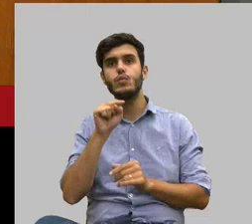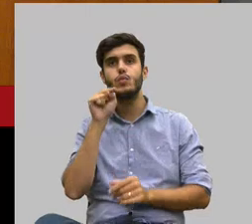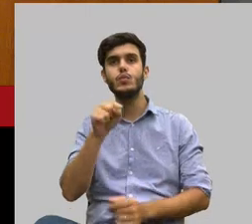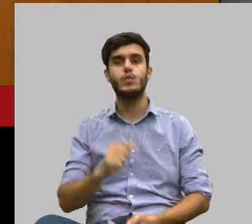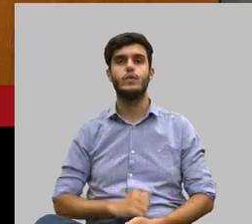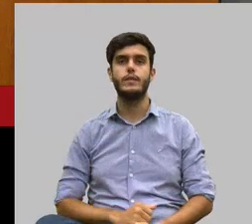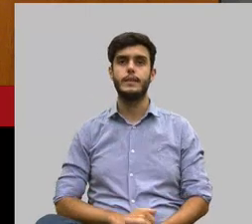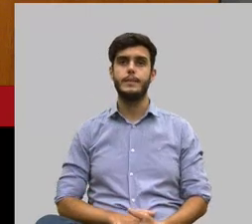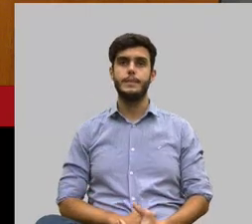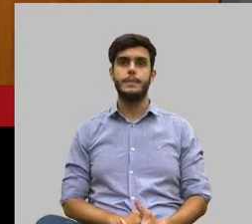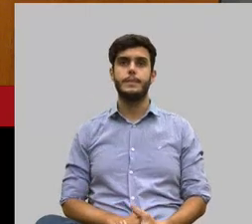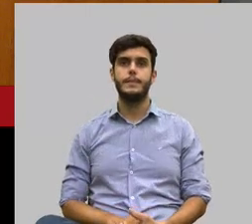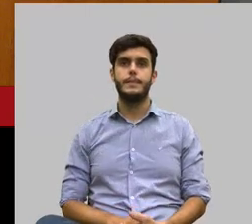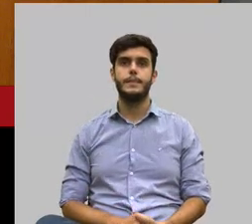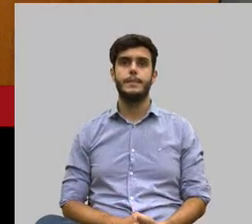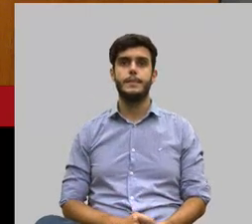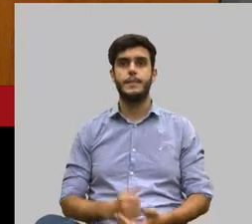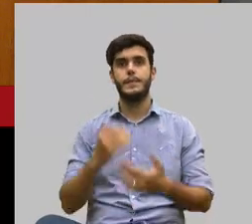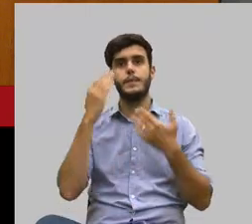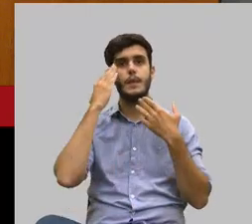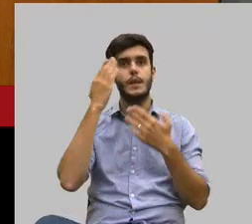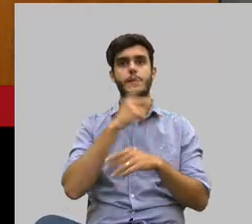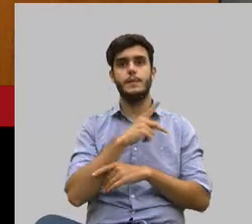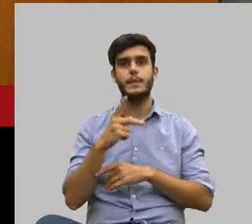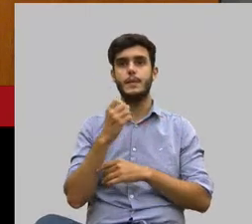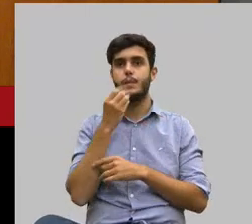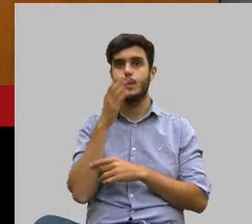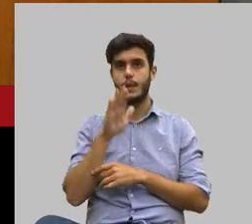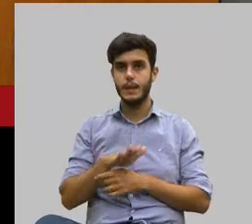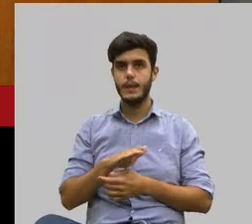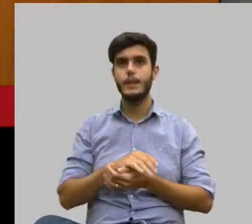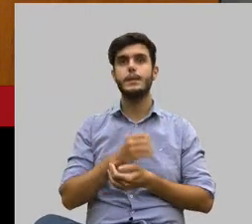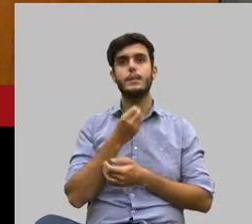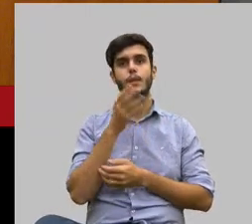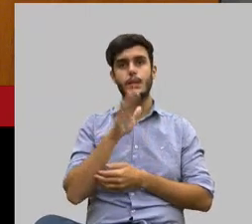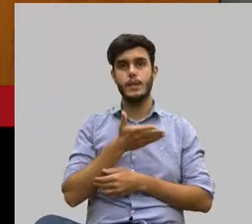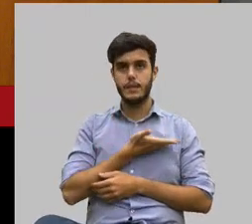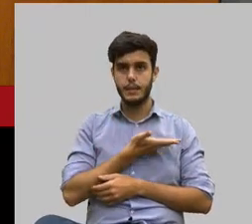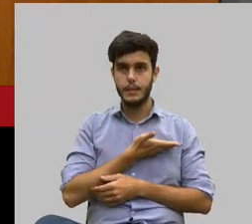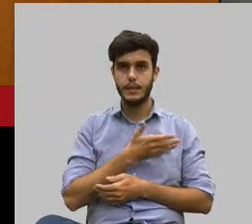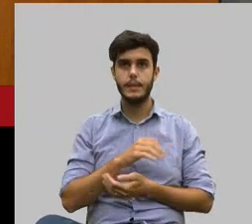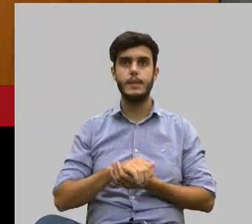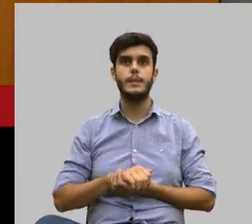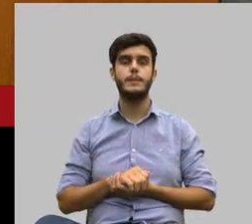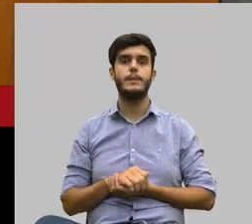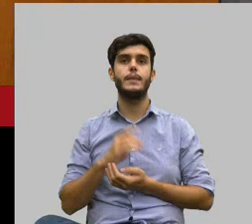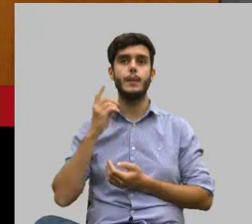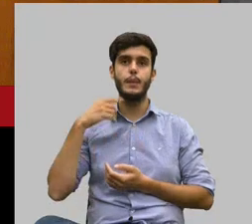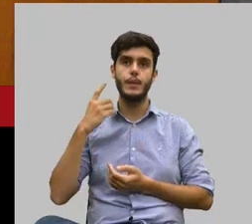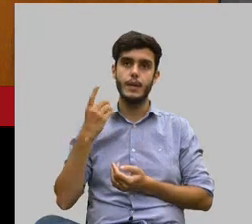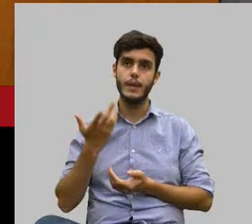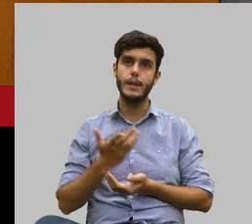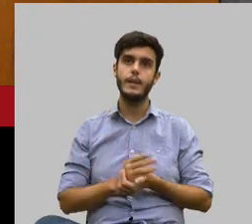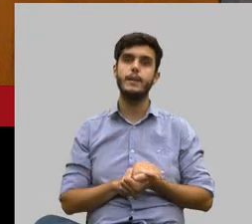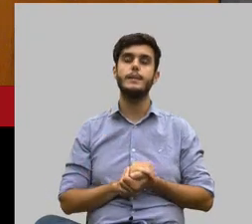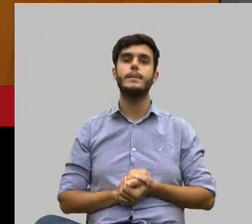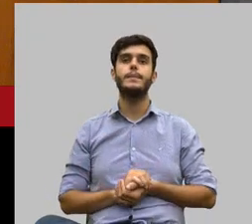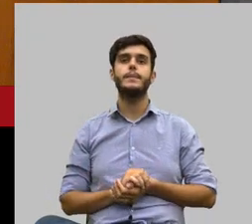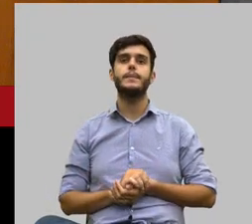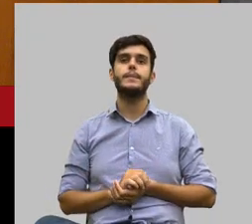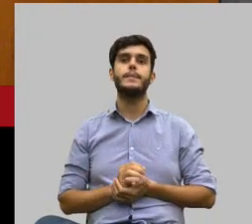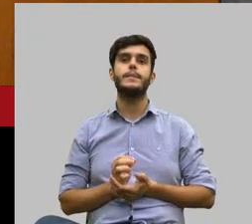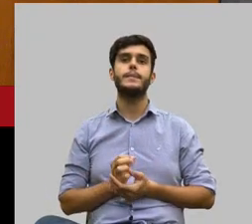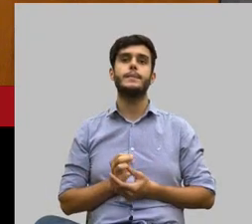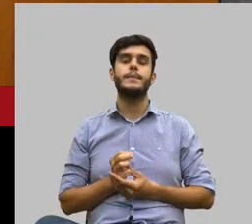palavra obrigada Presidente Boa tarde Boa tarde aos colegas deputados presentes também